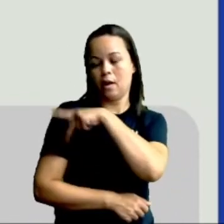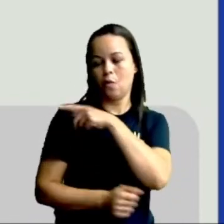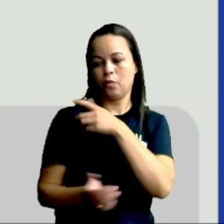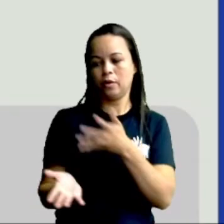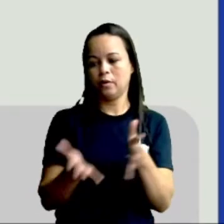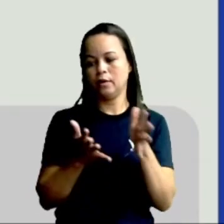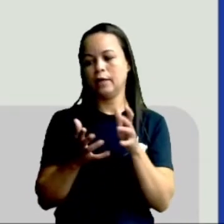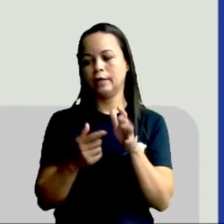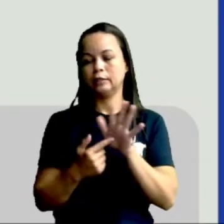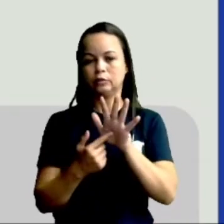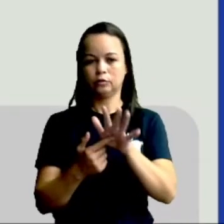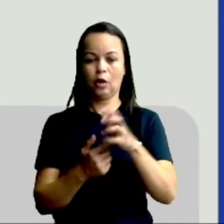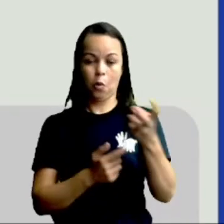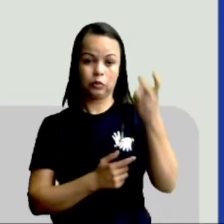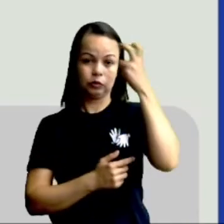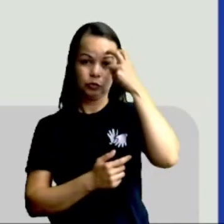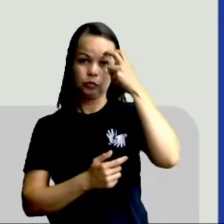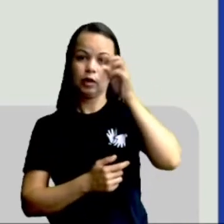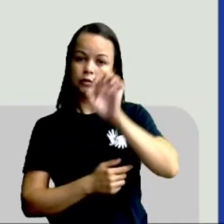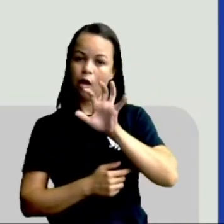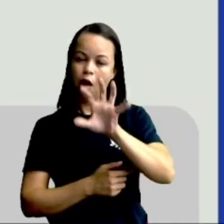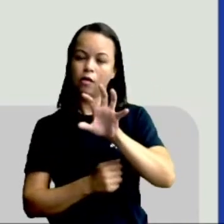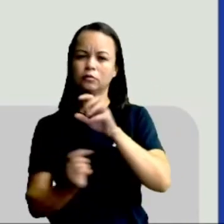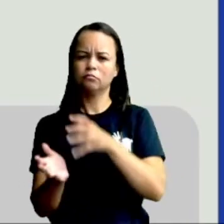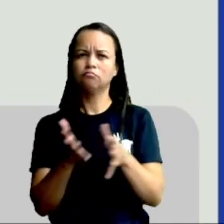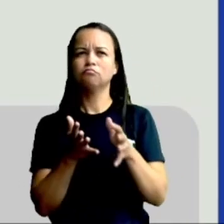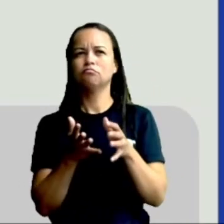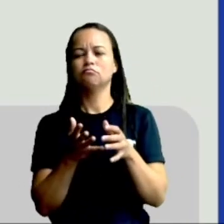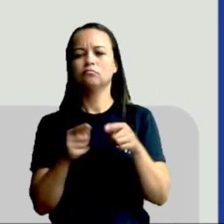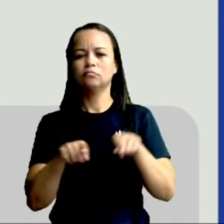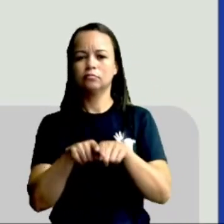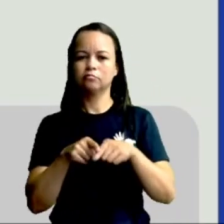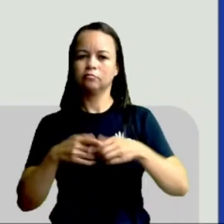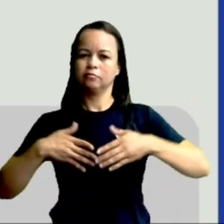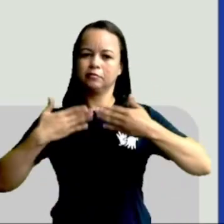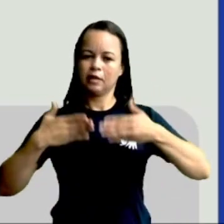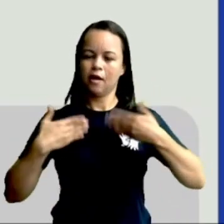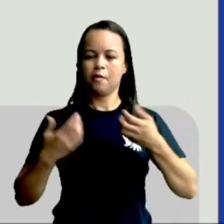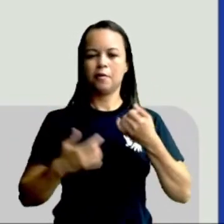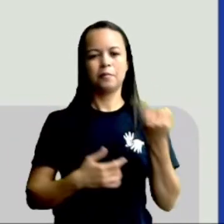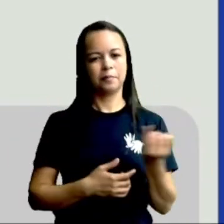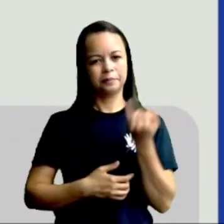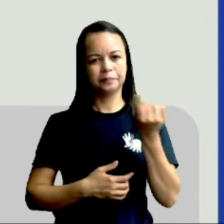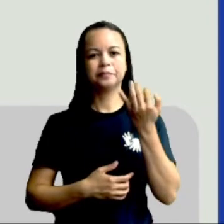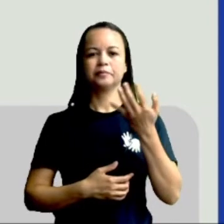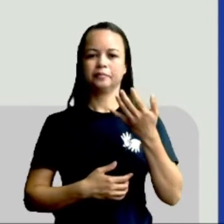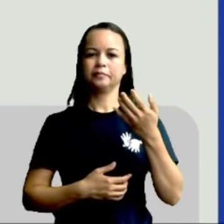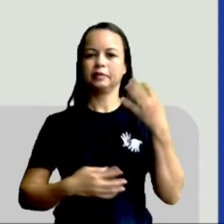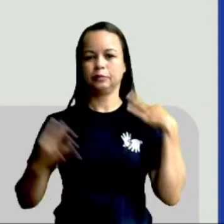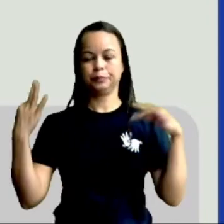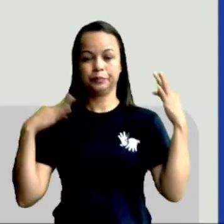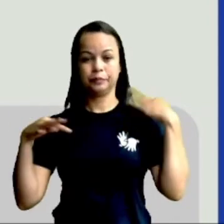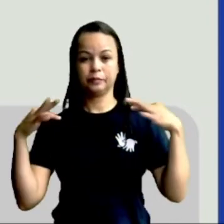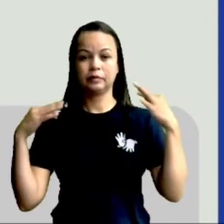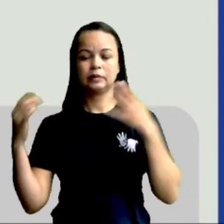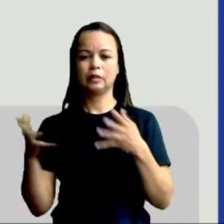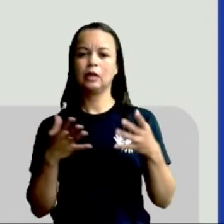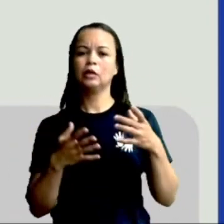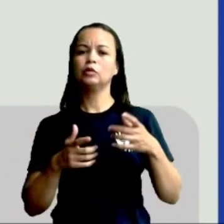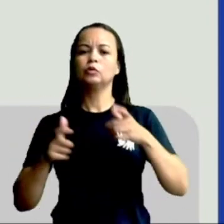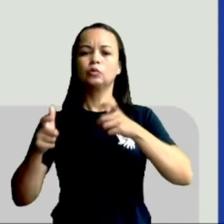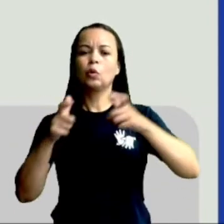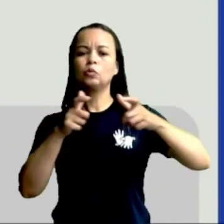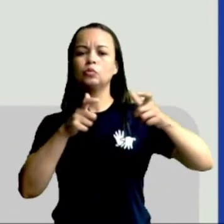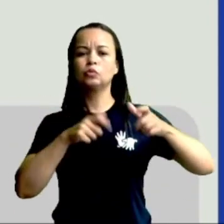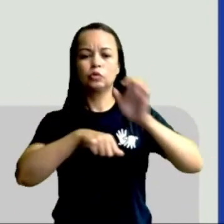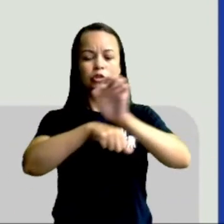país. A cultura da região é também um grande atrativo turístico. Todos os estados têm